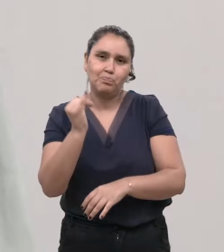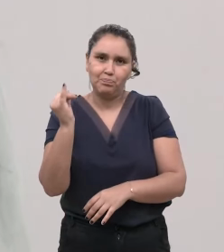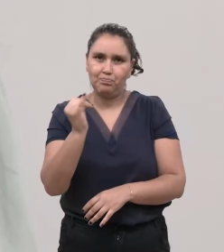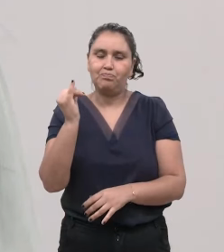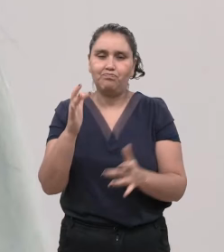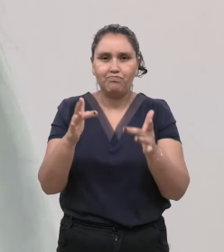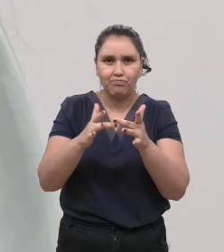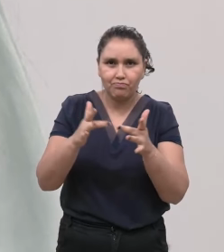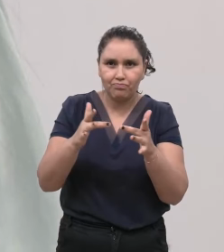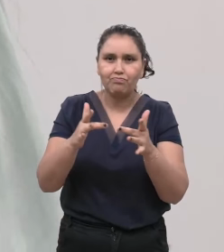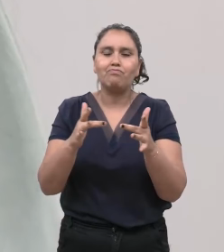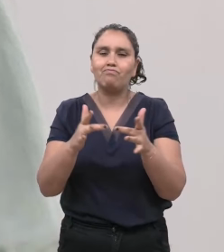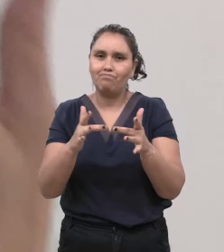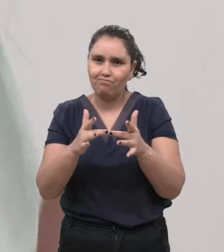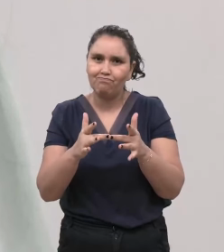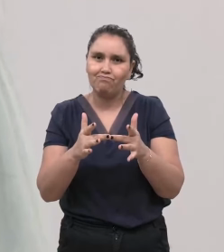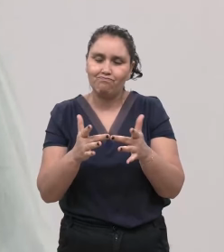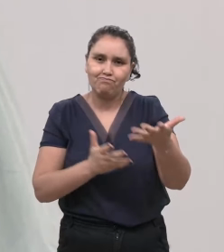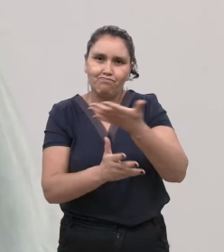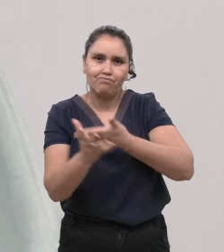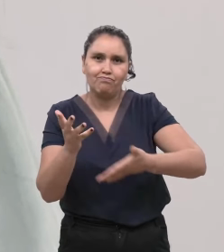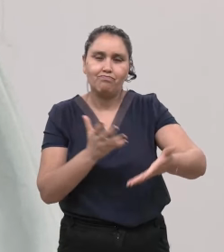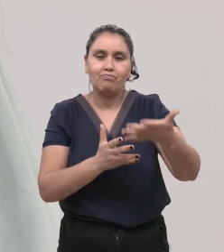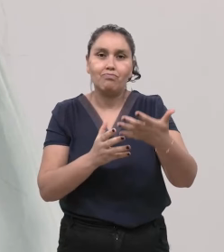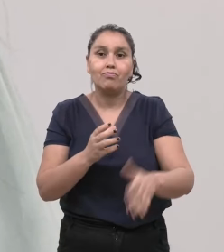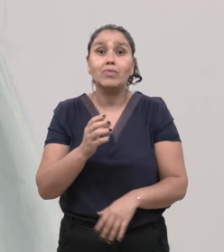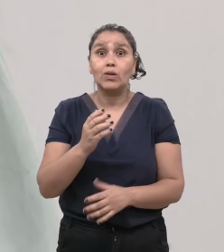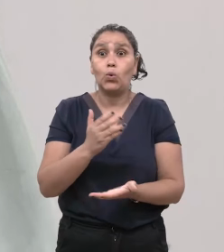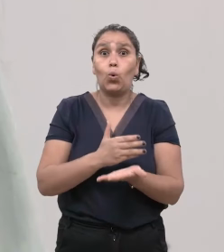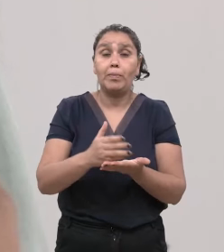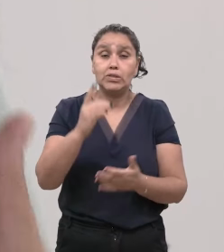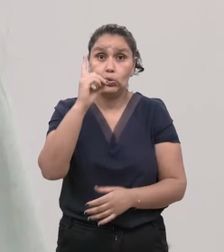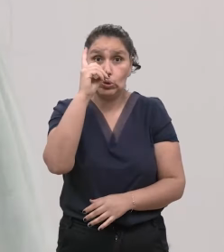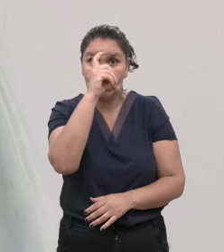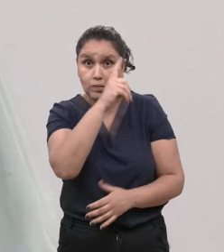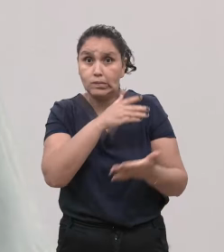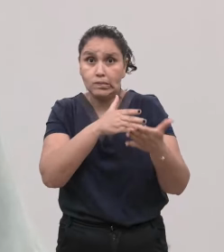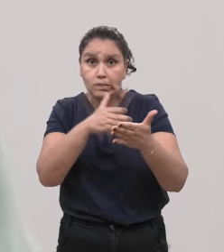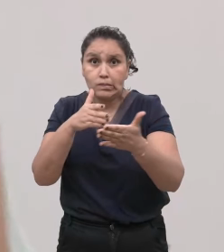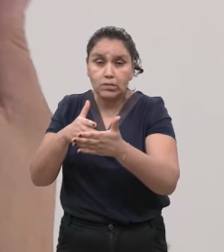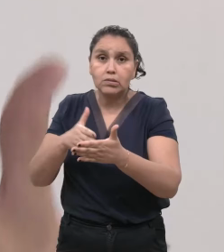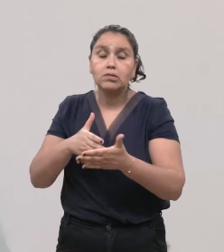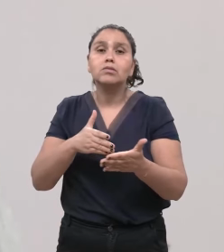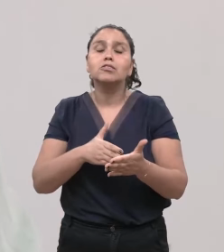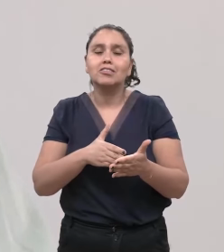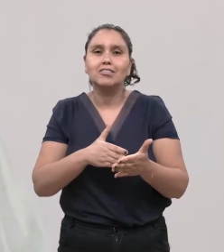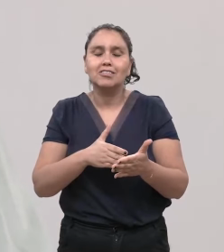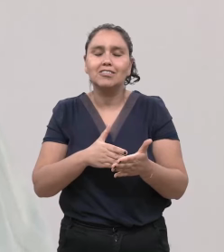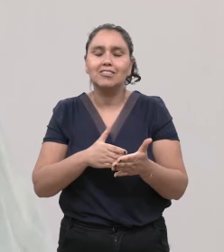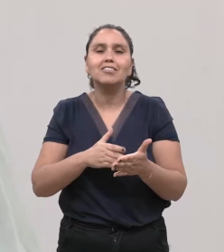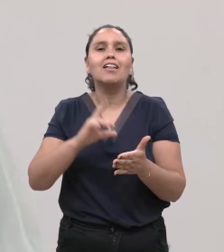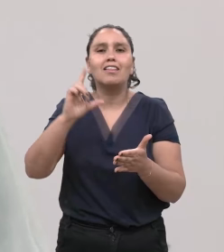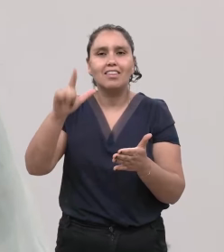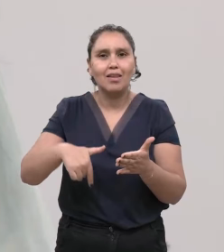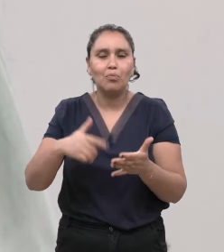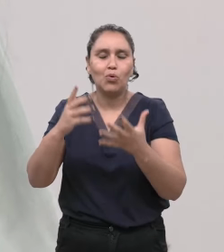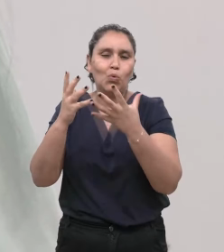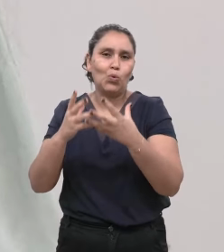uma recompensa muito grande, existe um propósito muito significativo. Então, por mais que seja difícil, por mais que seja